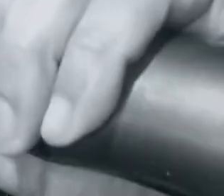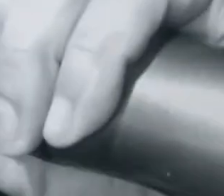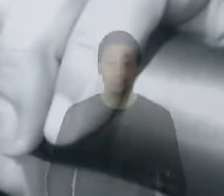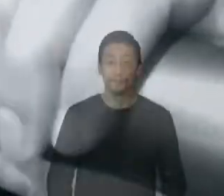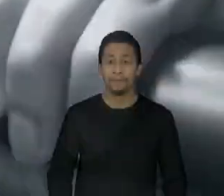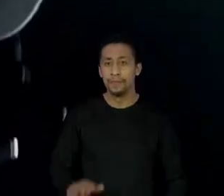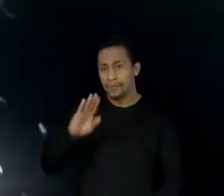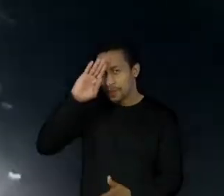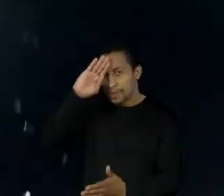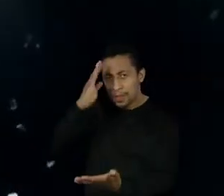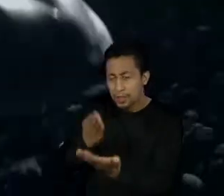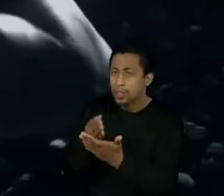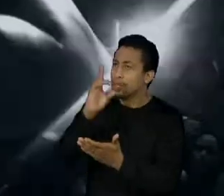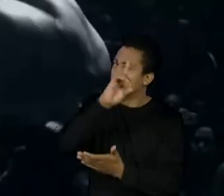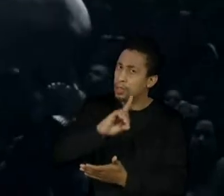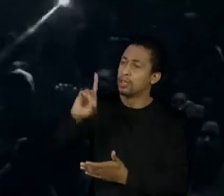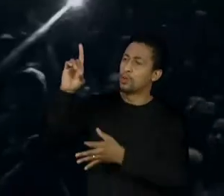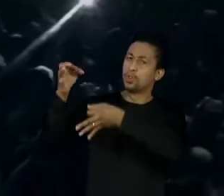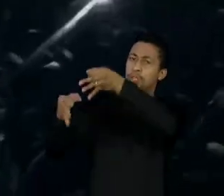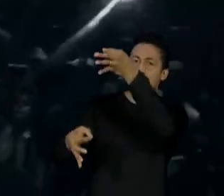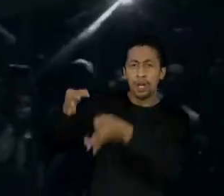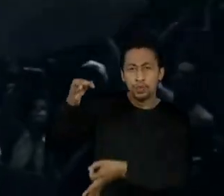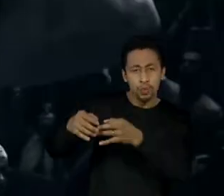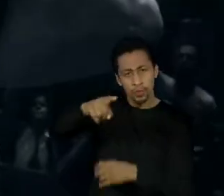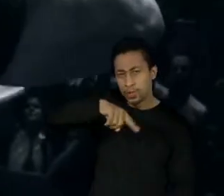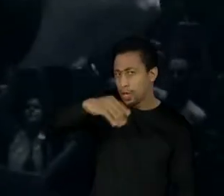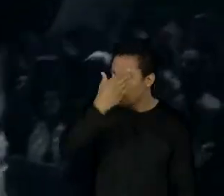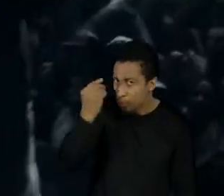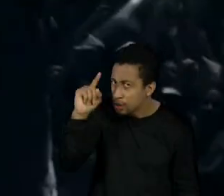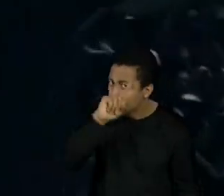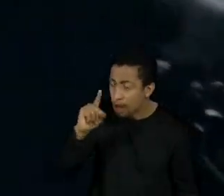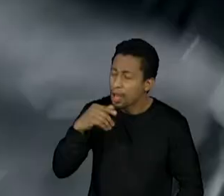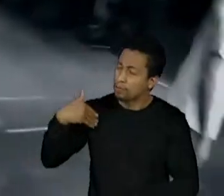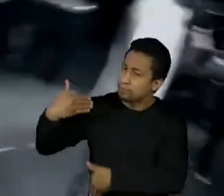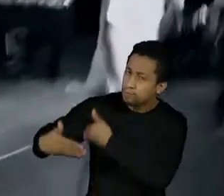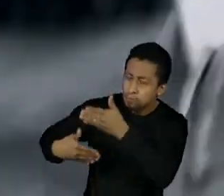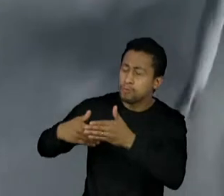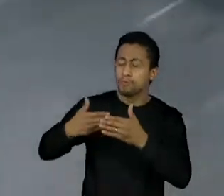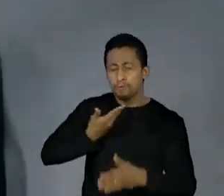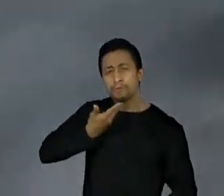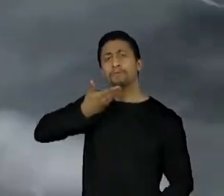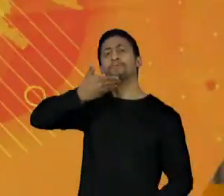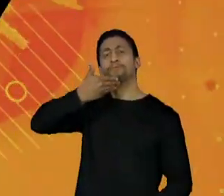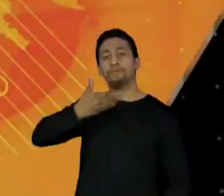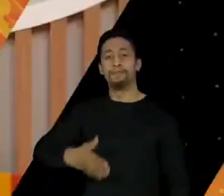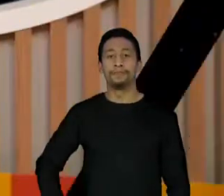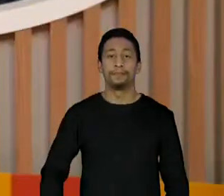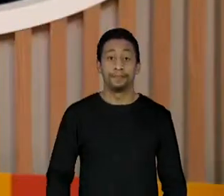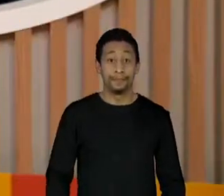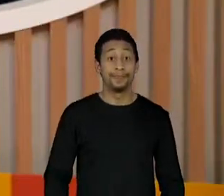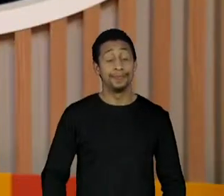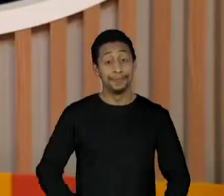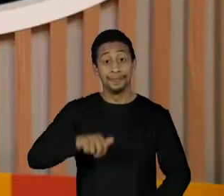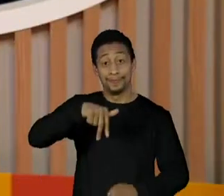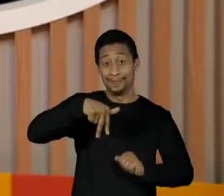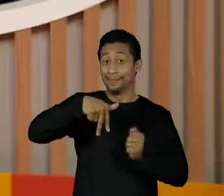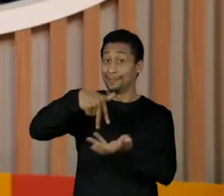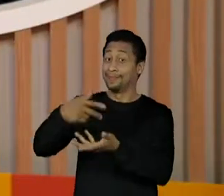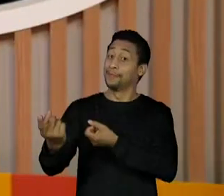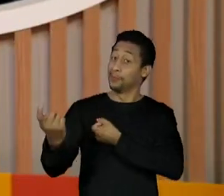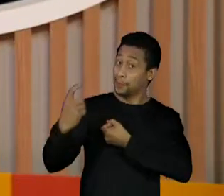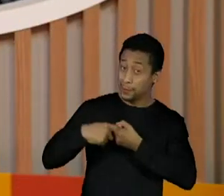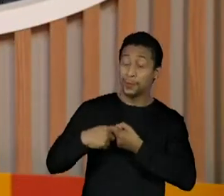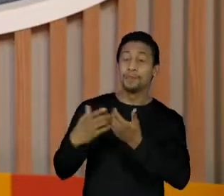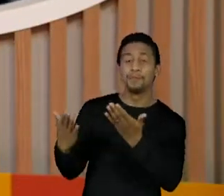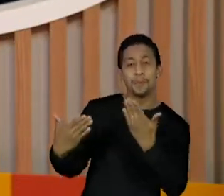Deus que ele é justo, irmão, nunca se esqueça da guarda, guerreiro, levanta a cabeça. Estação Livre de volta,